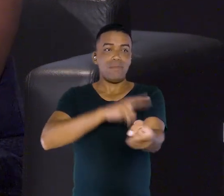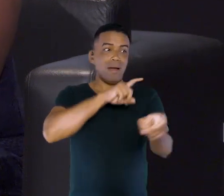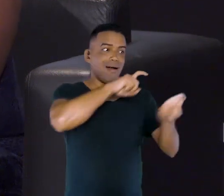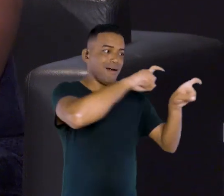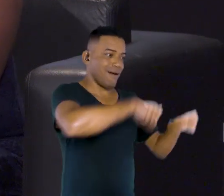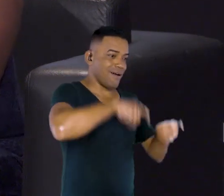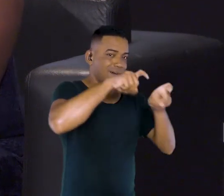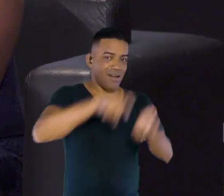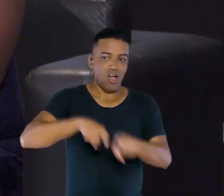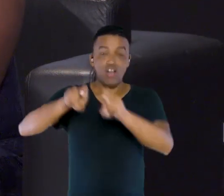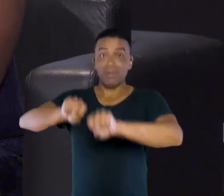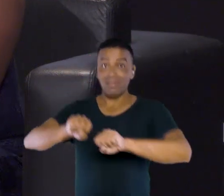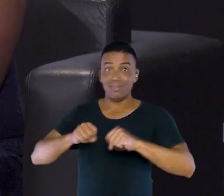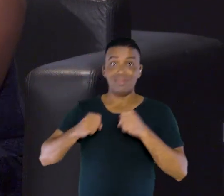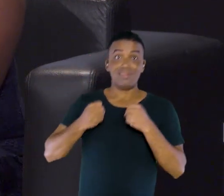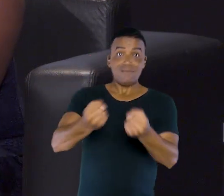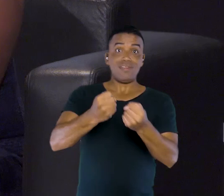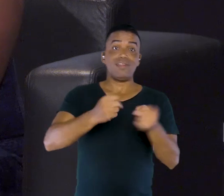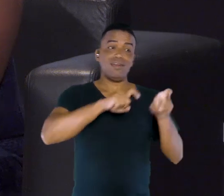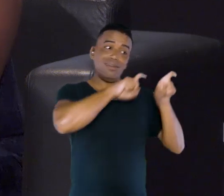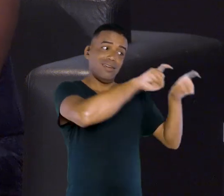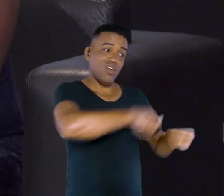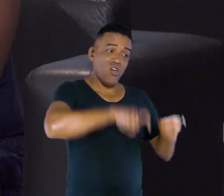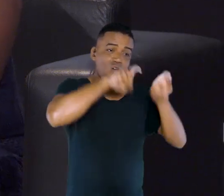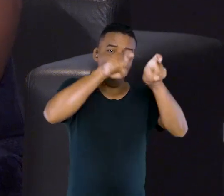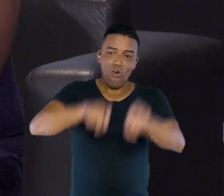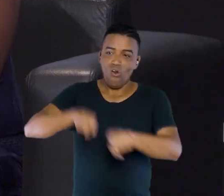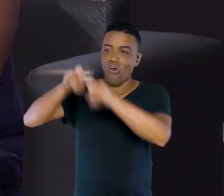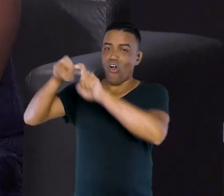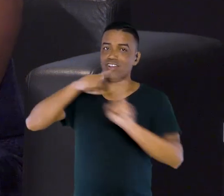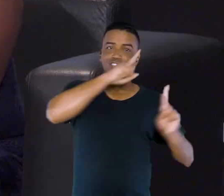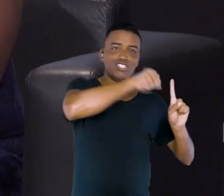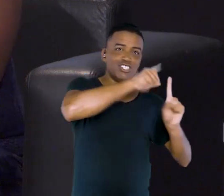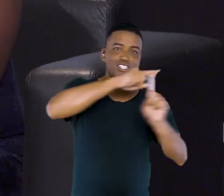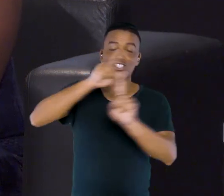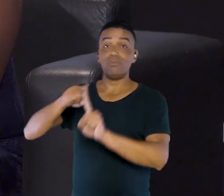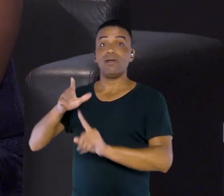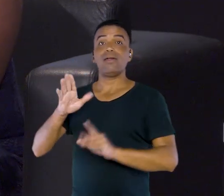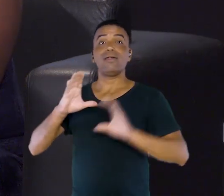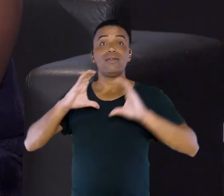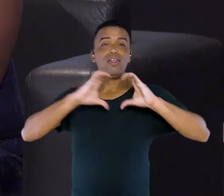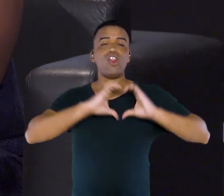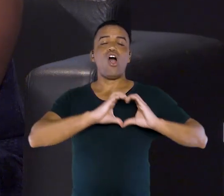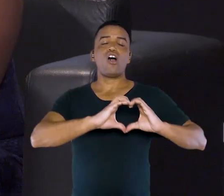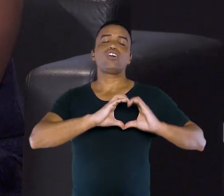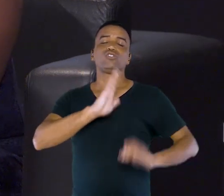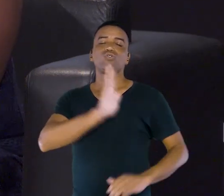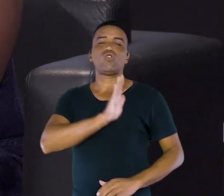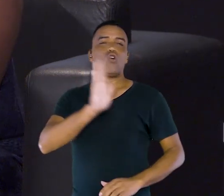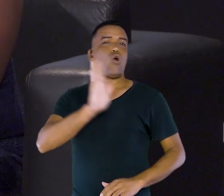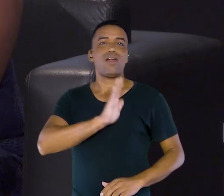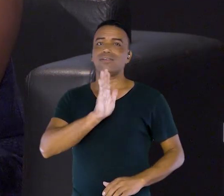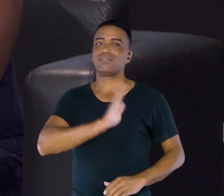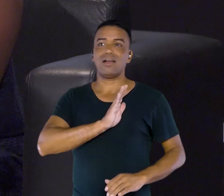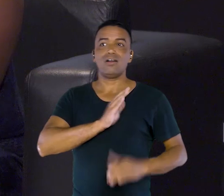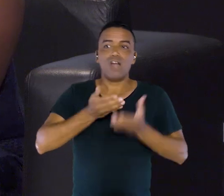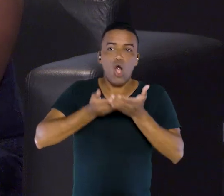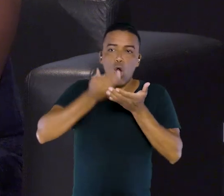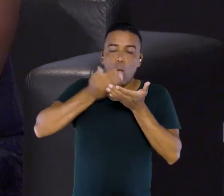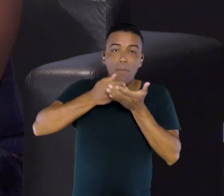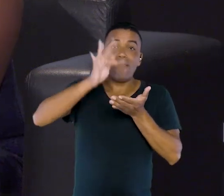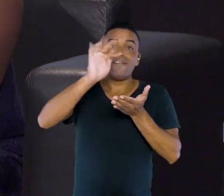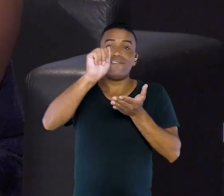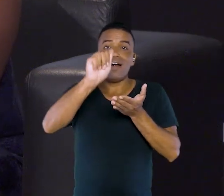a roça só para defender a roça, porque a roça para a gente, é o nosso coração. A gente não consegue comer